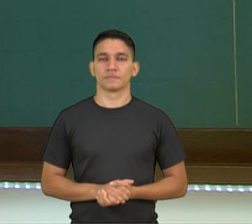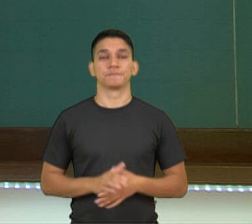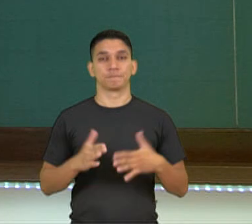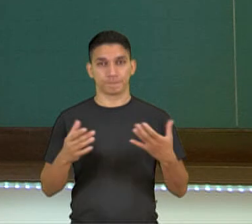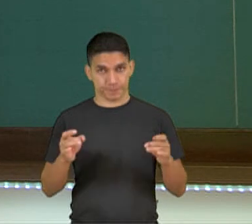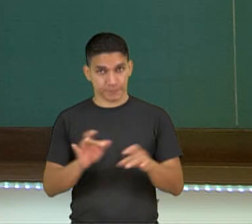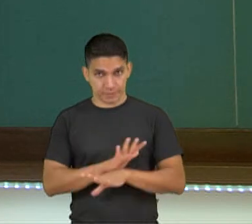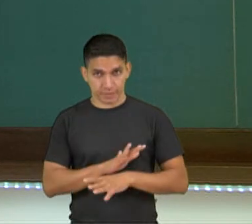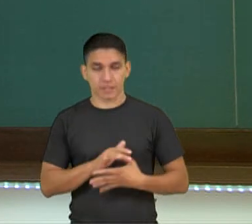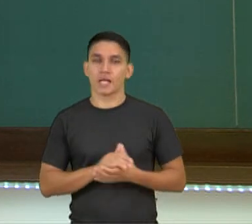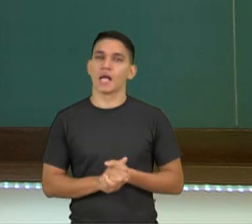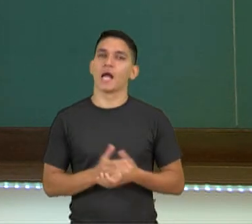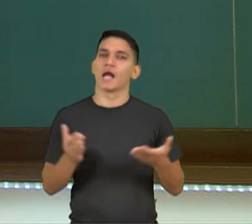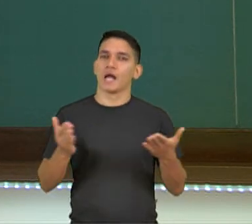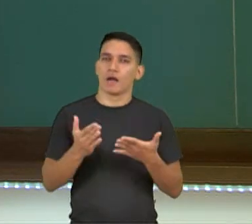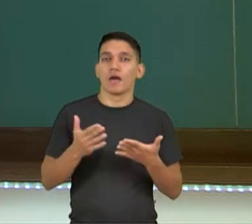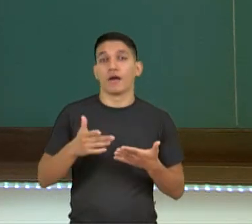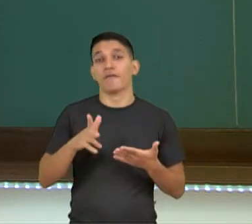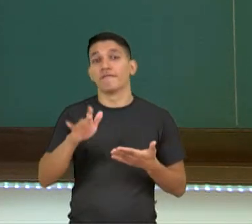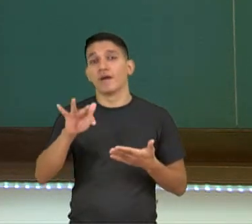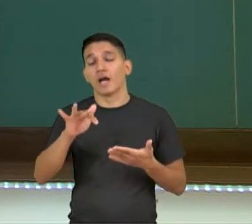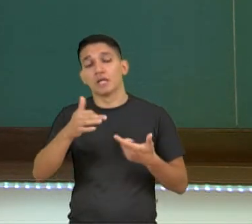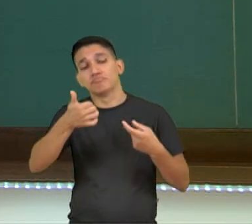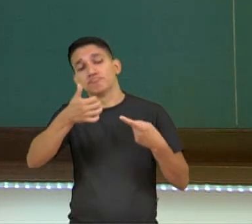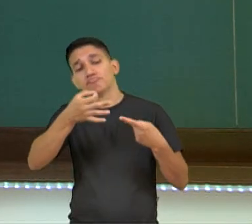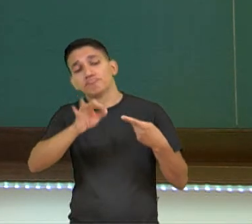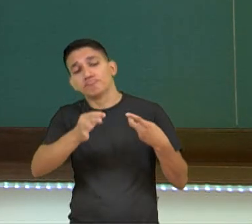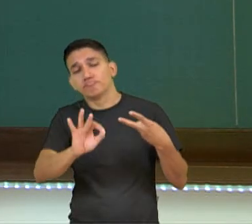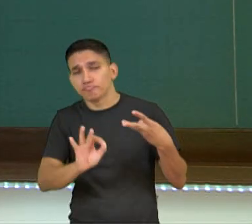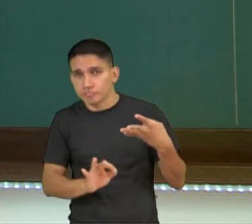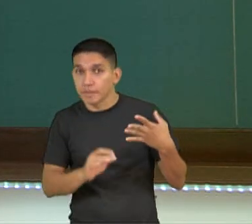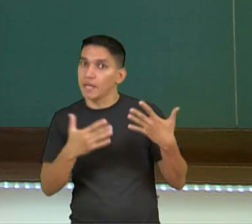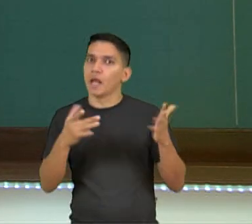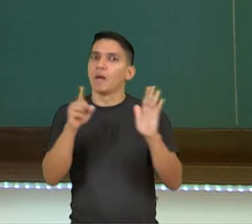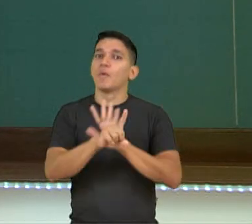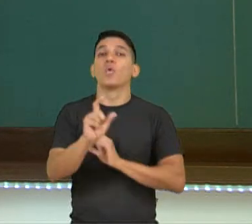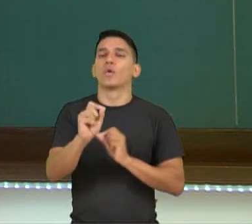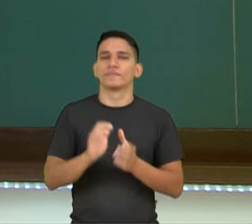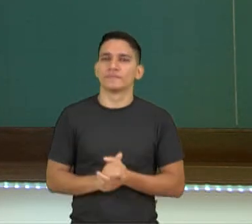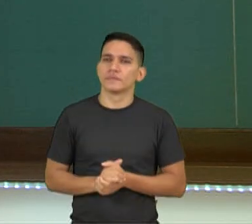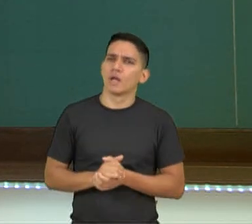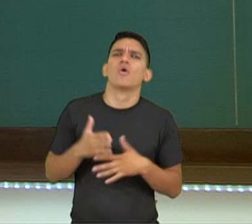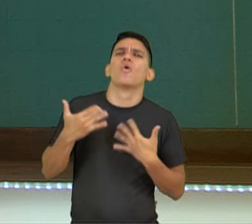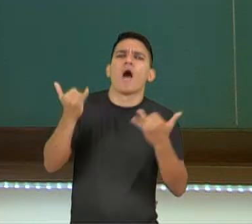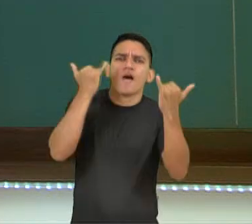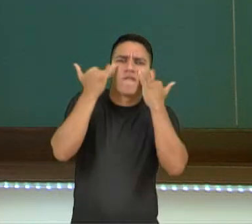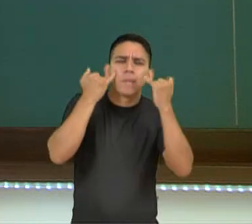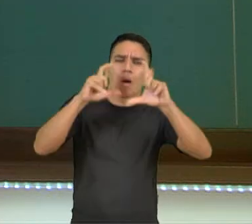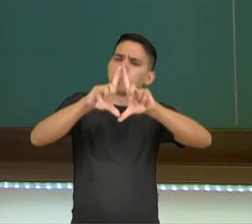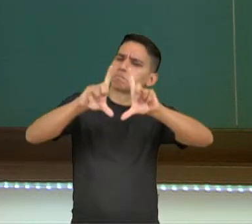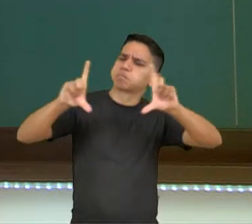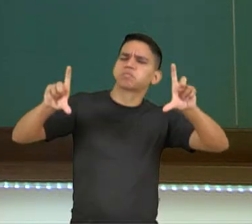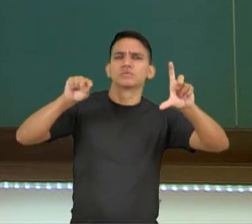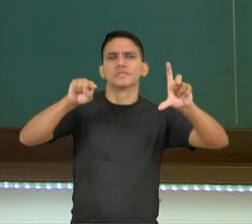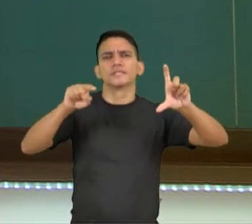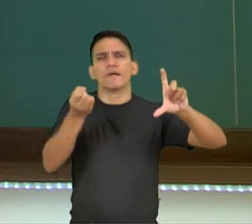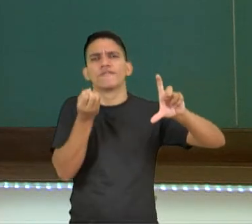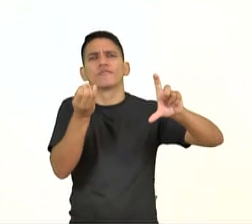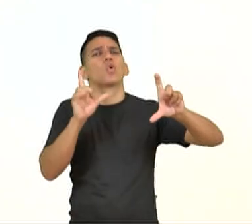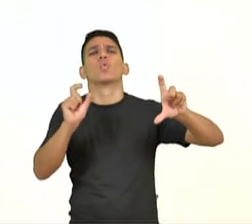Feito então, vamos fazer a correção. Então a pergunta era: quais informações aparecem no primeiro parágrafo da